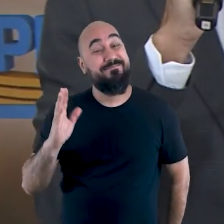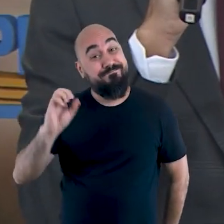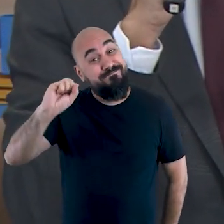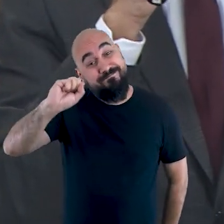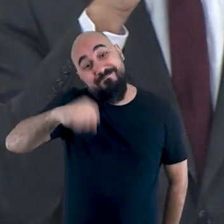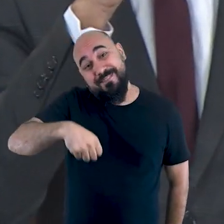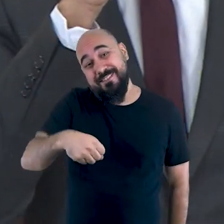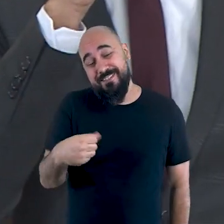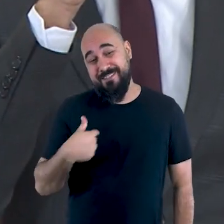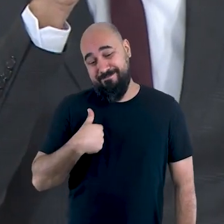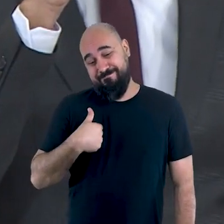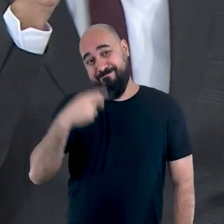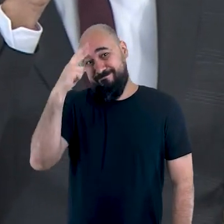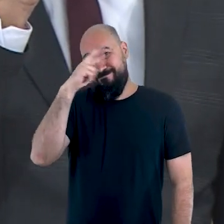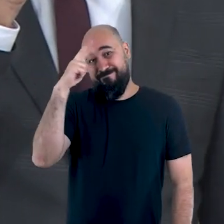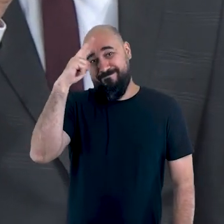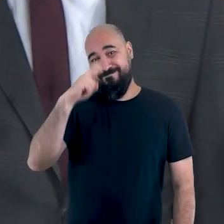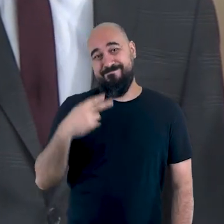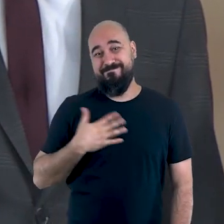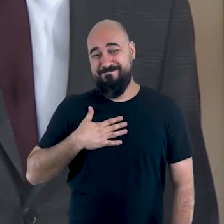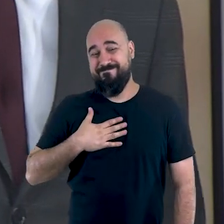Senhor.